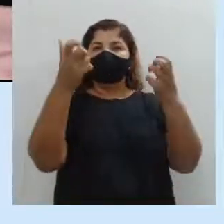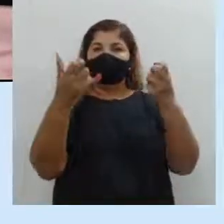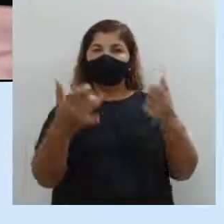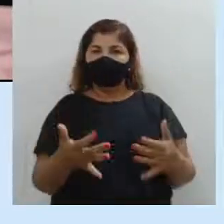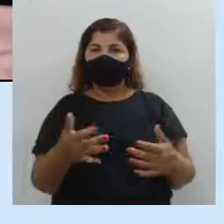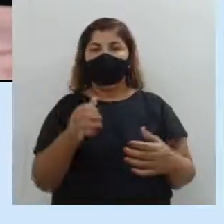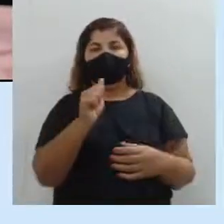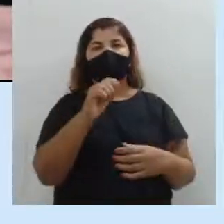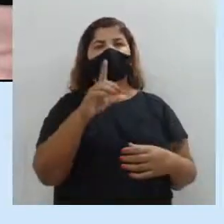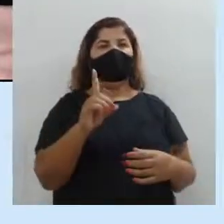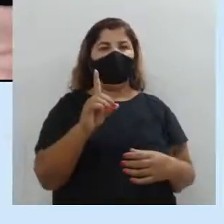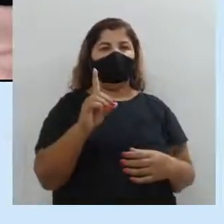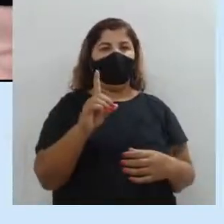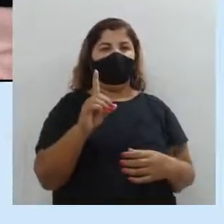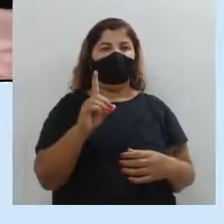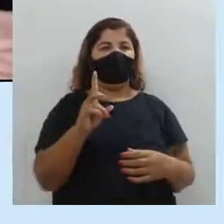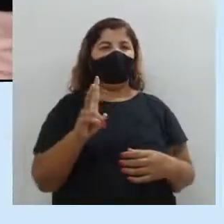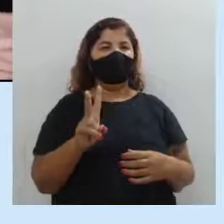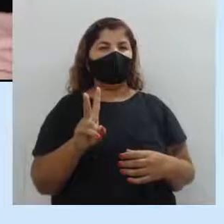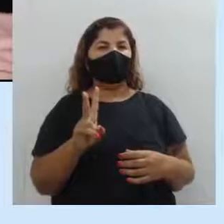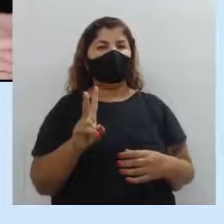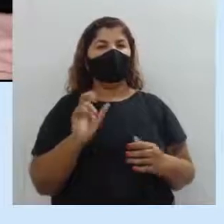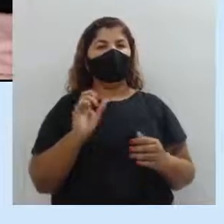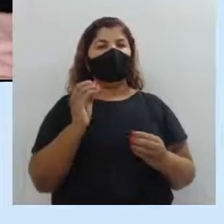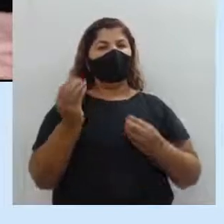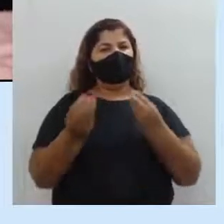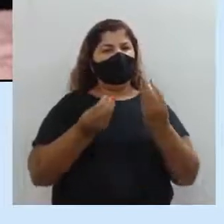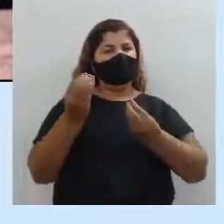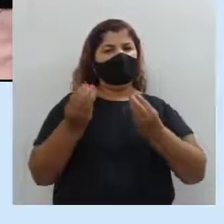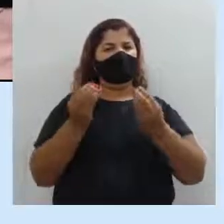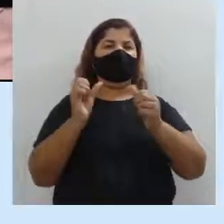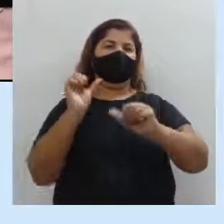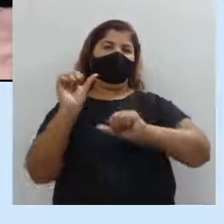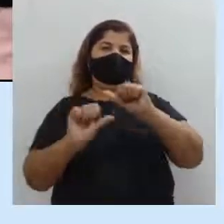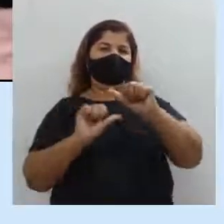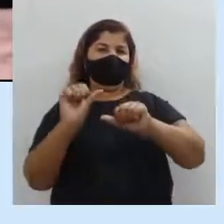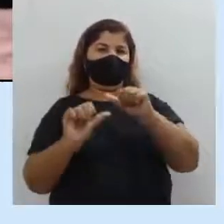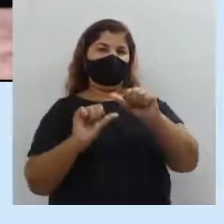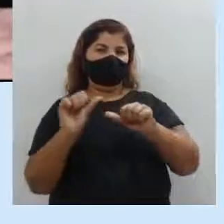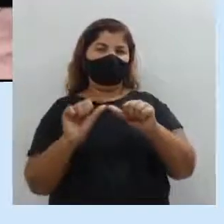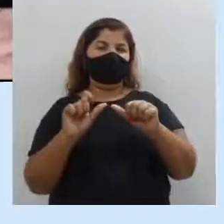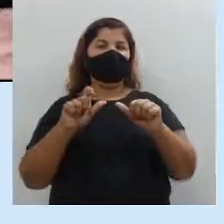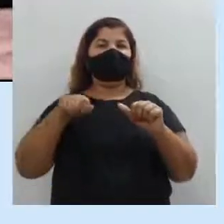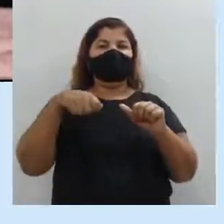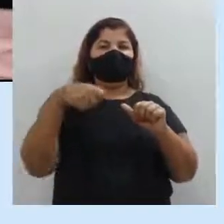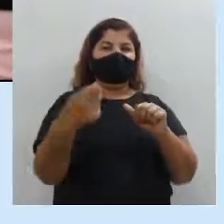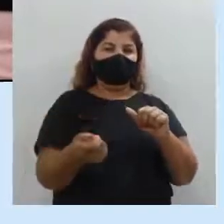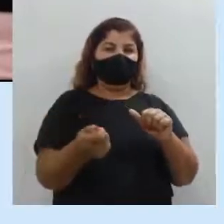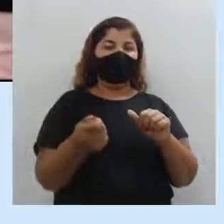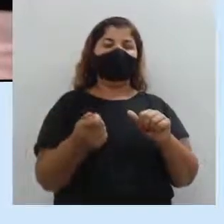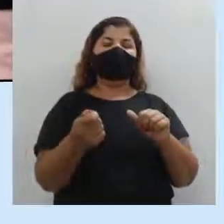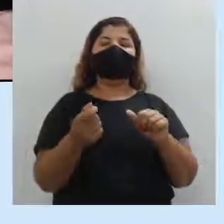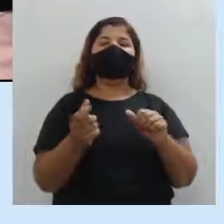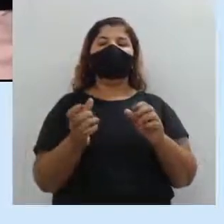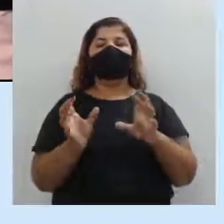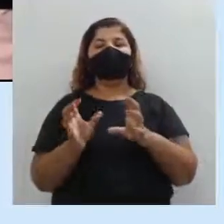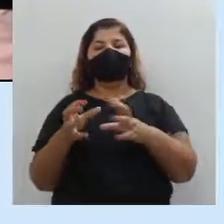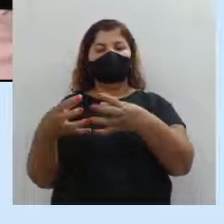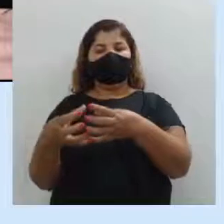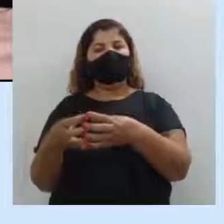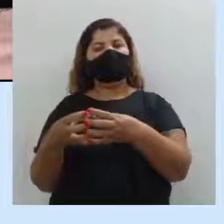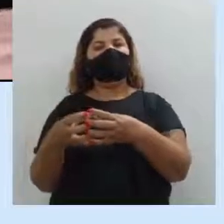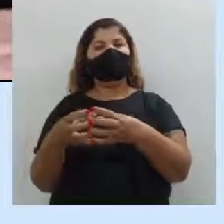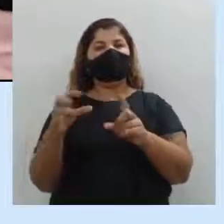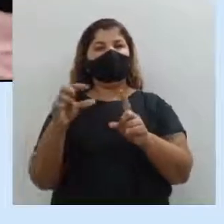modificador. O advérbio é uma palavra, faz parte, né, de uma classe de palavras